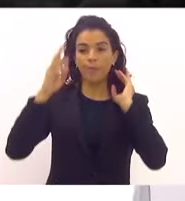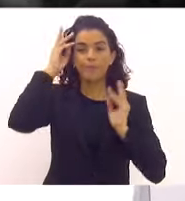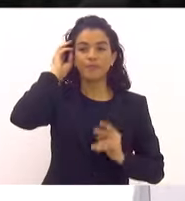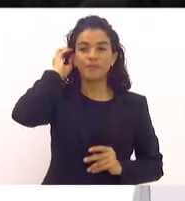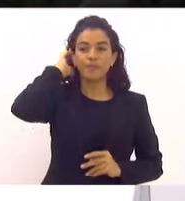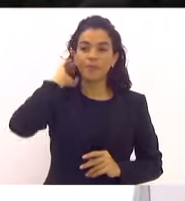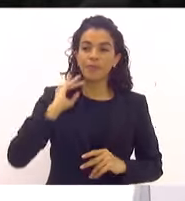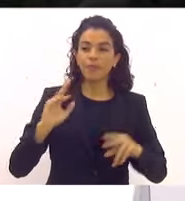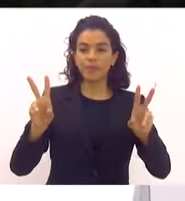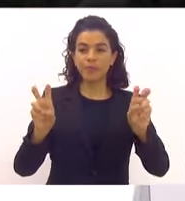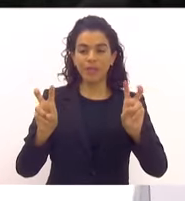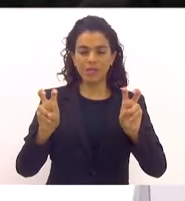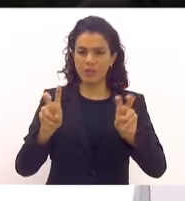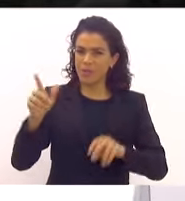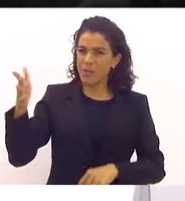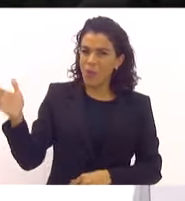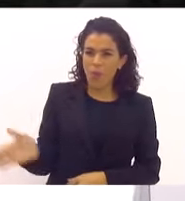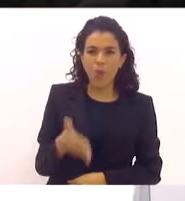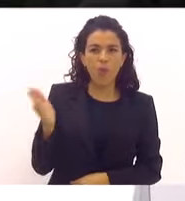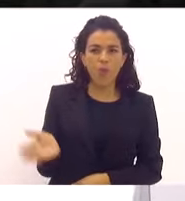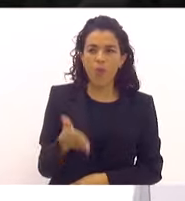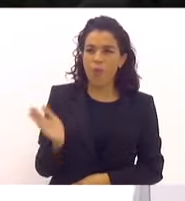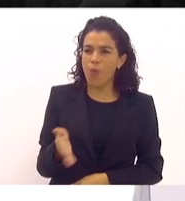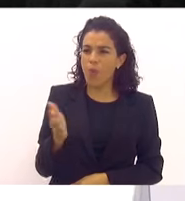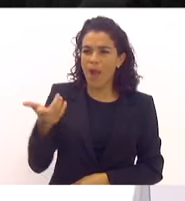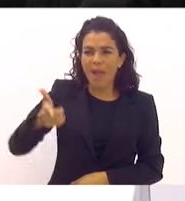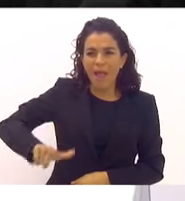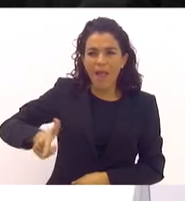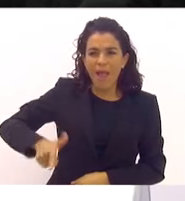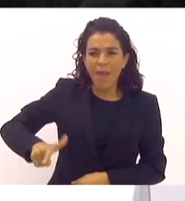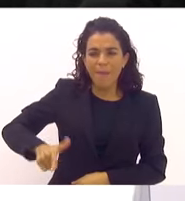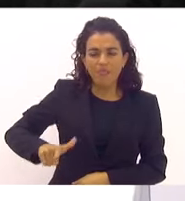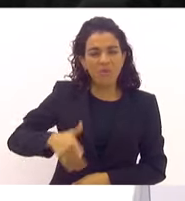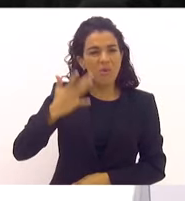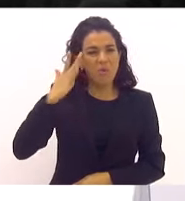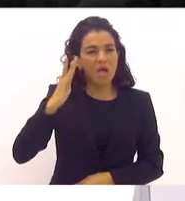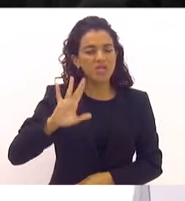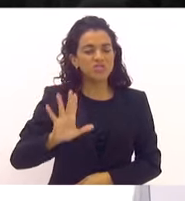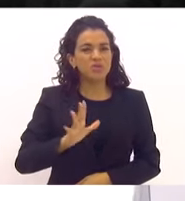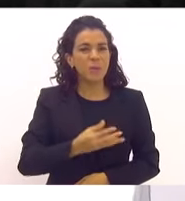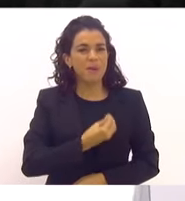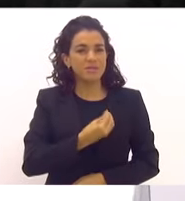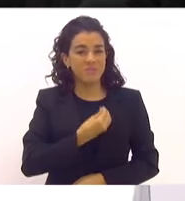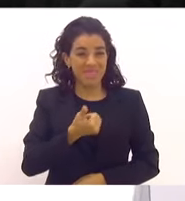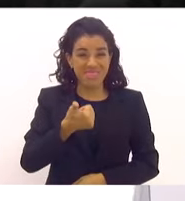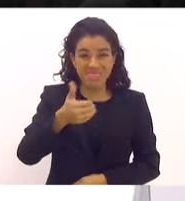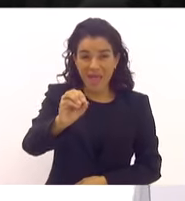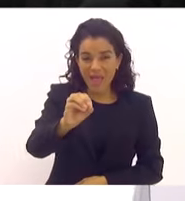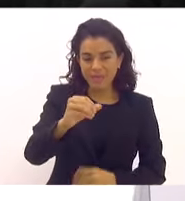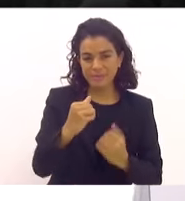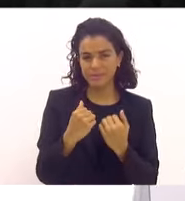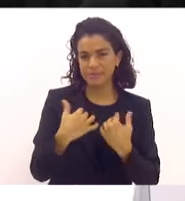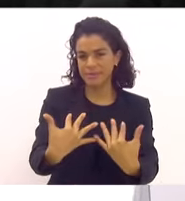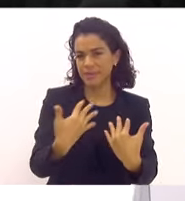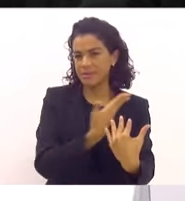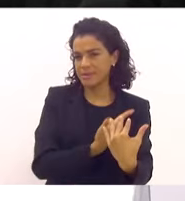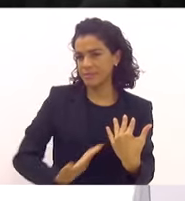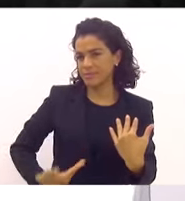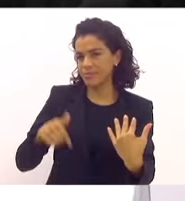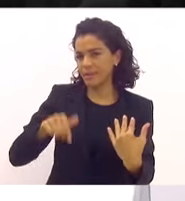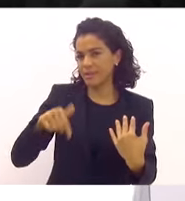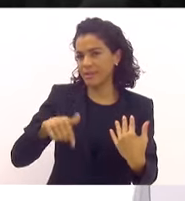este é um tema recorrente na Assembleia. Eu já devo ter participado de umas 10 audiências públicas aqui no